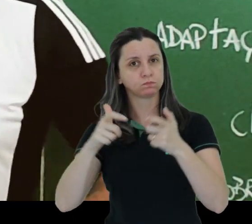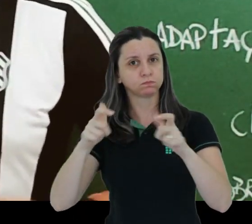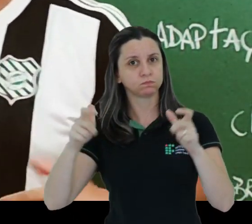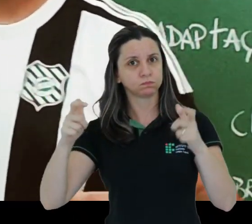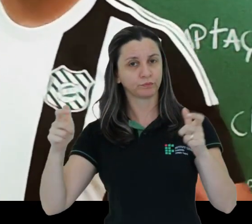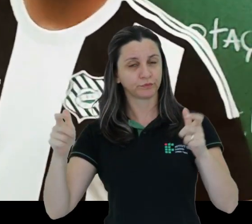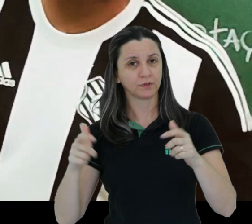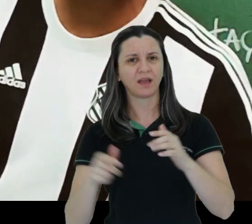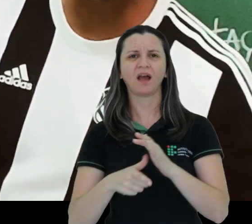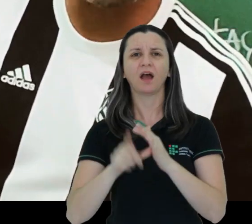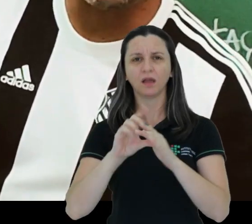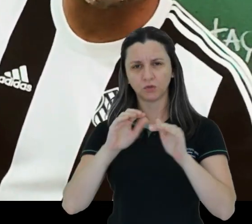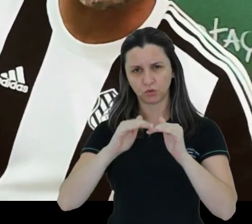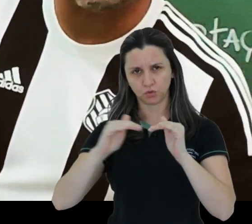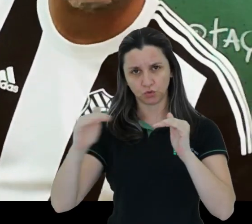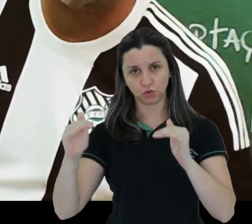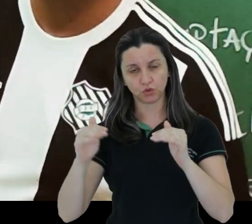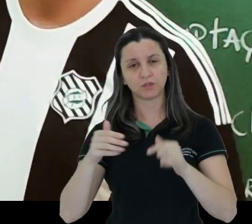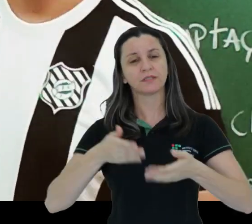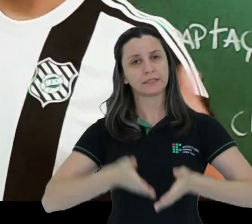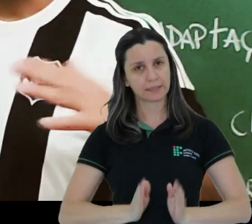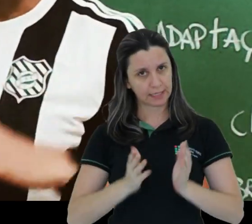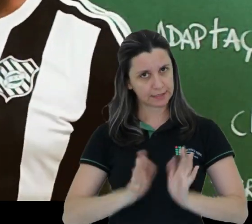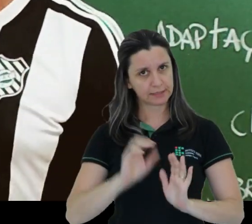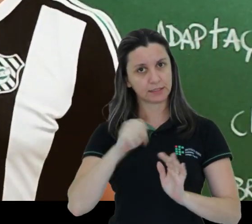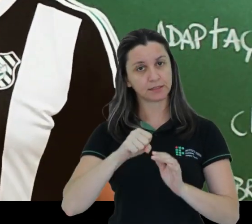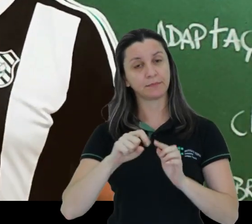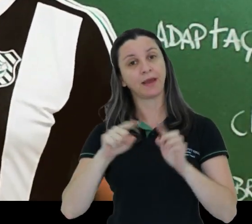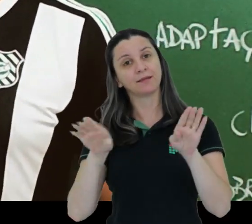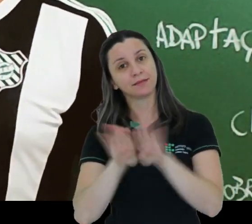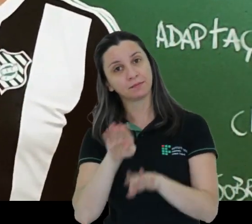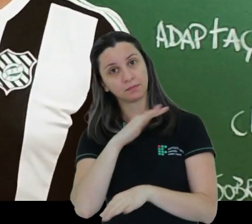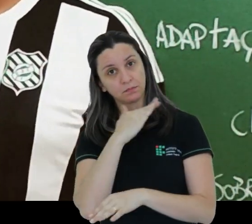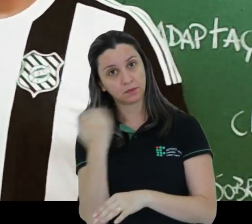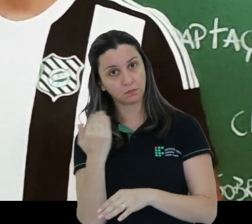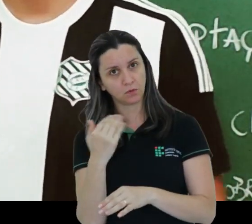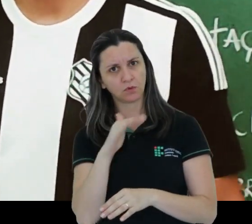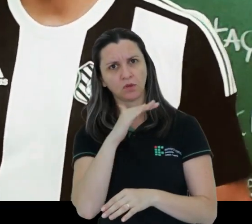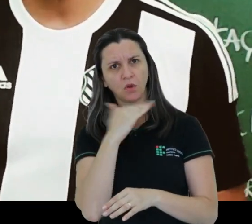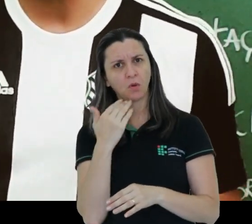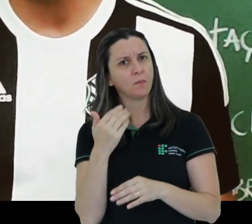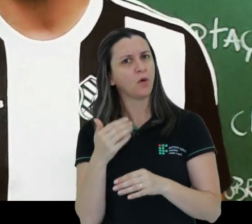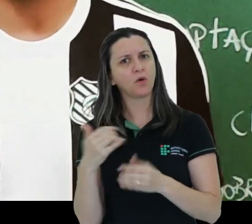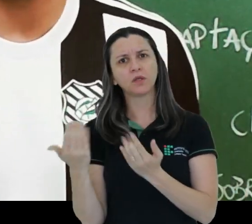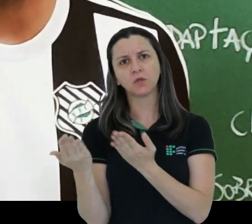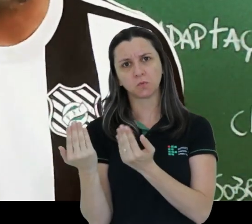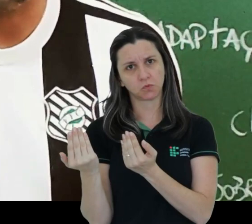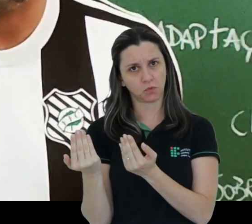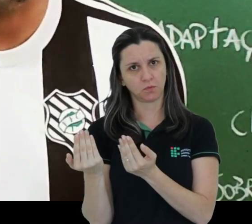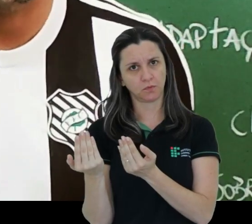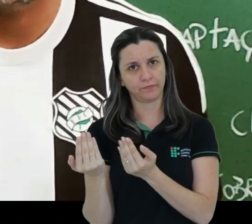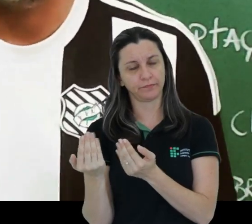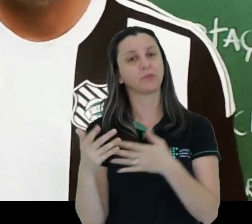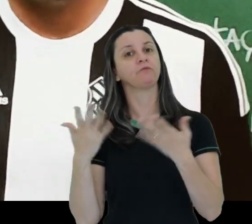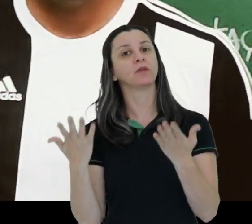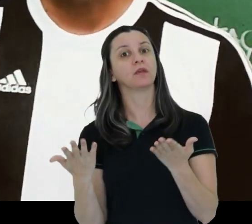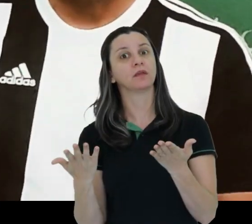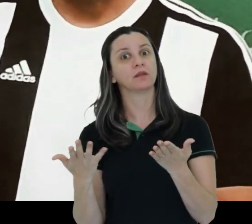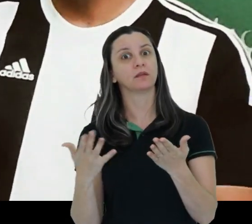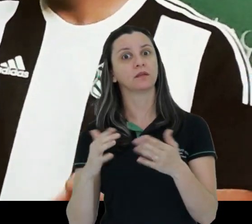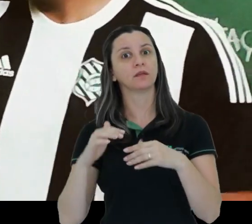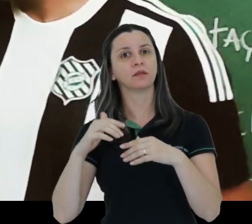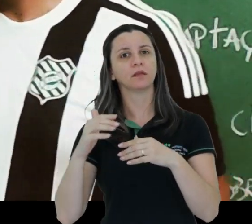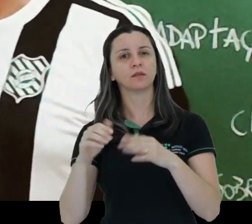equilíbrio. Nascia muita gente, mas morria muita gente. As pessoas morriam muito cedo.